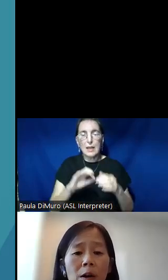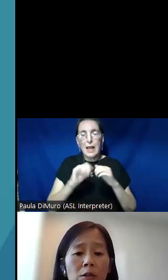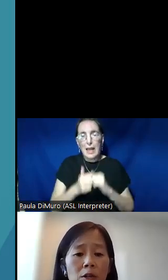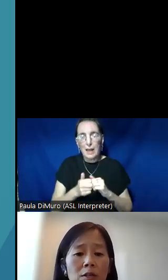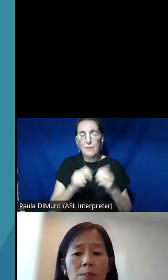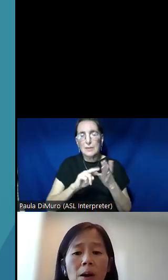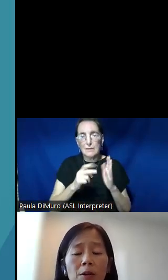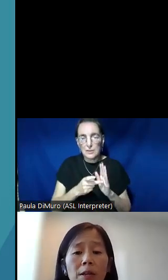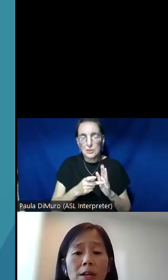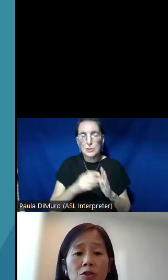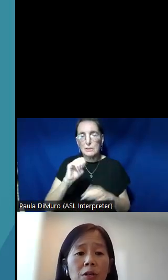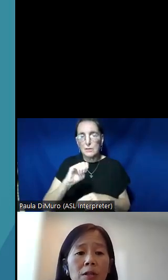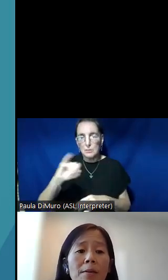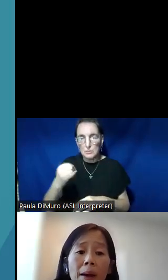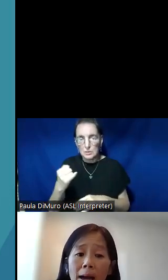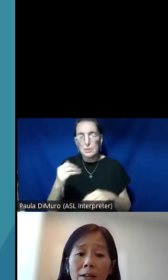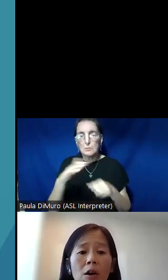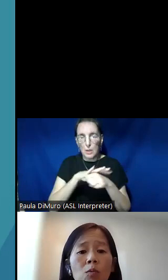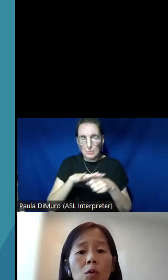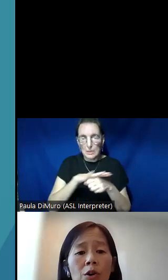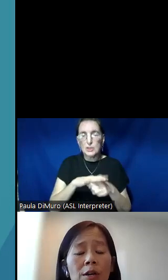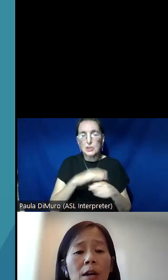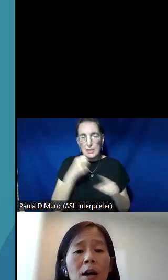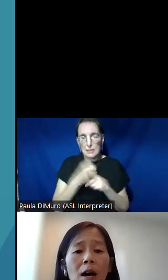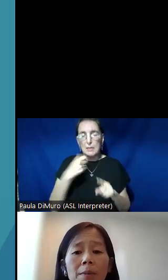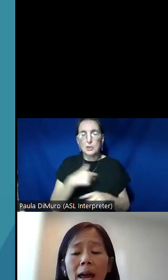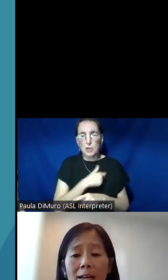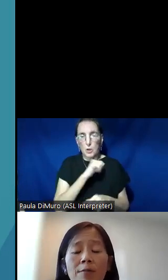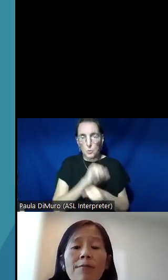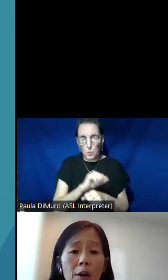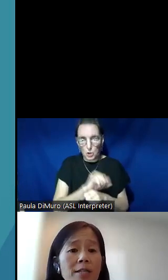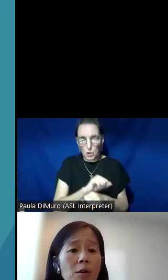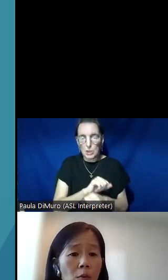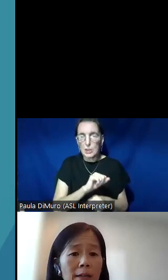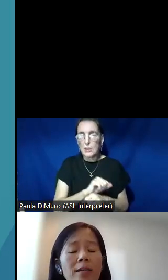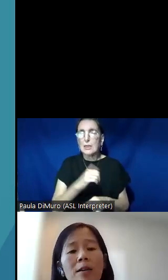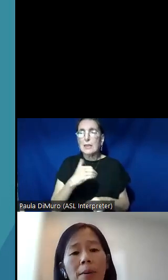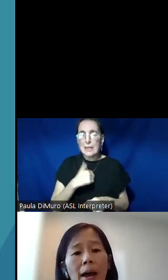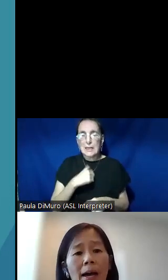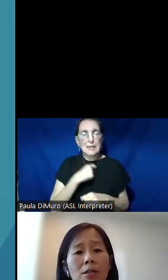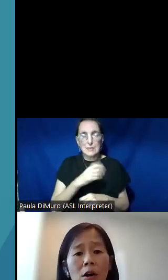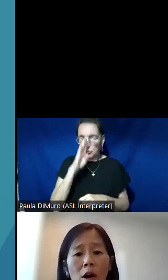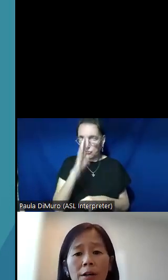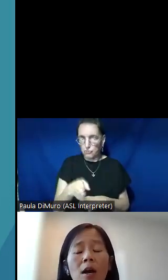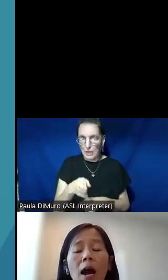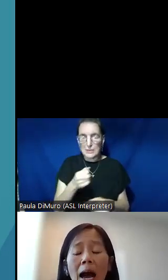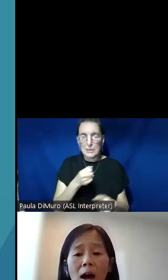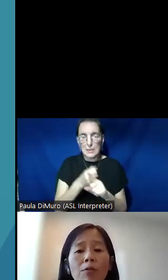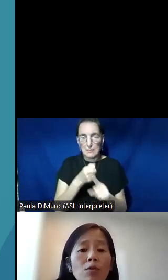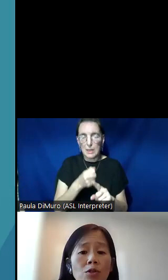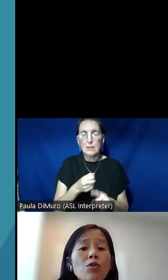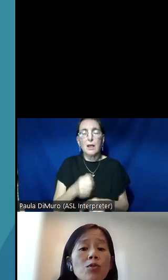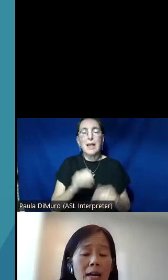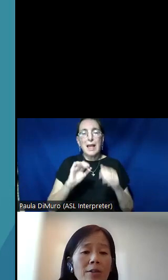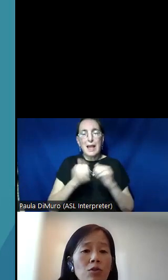Em termos de modo definição de população, impacta nosso trabalho e tem